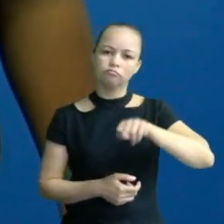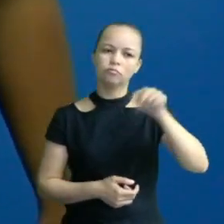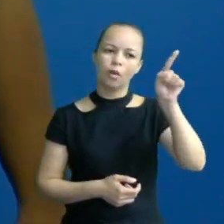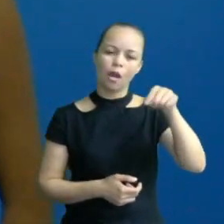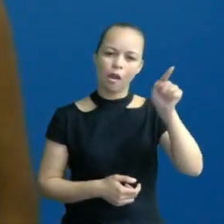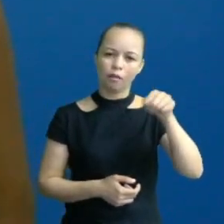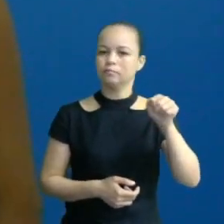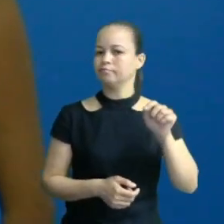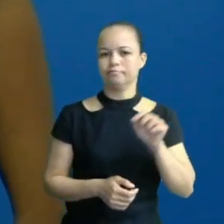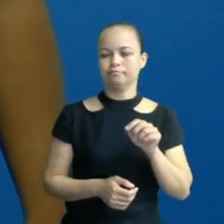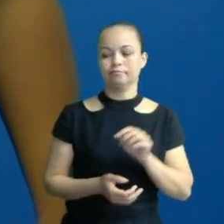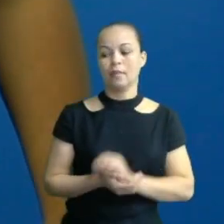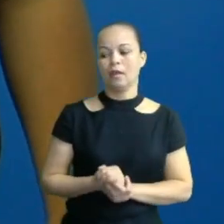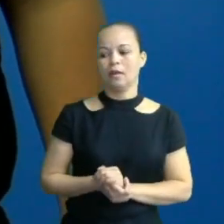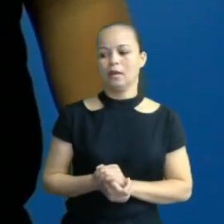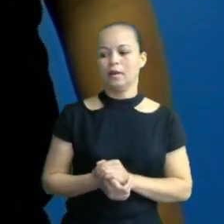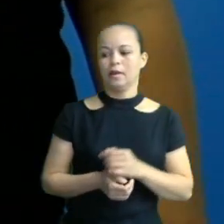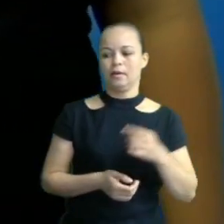crase. Eles foram